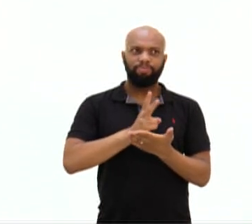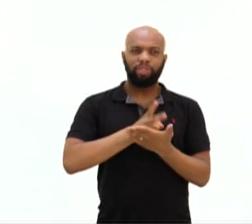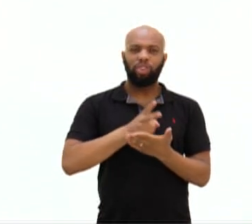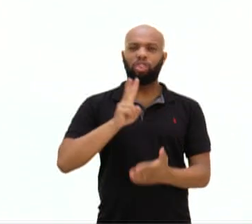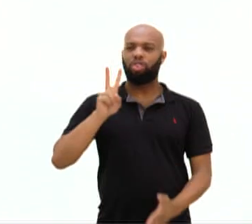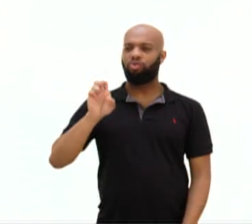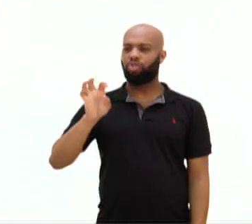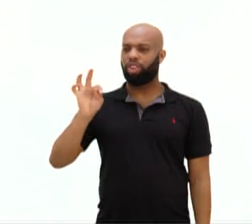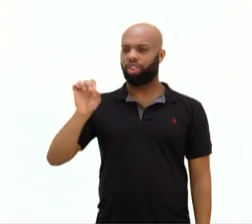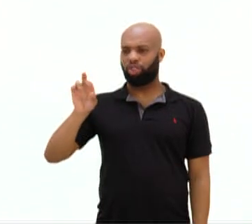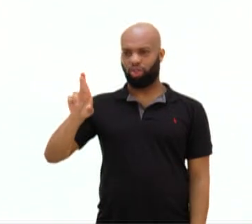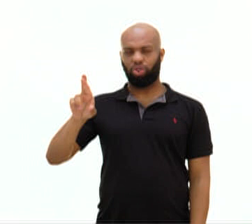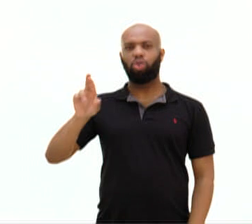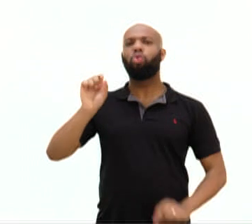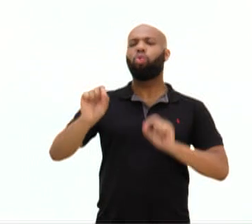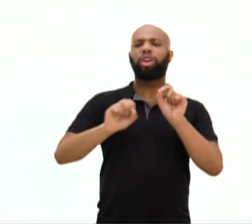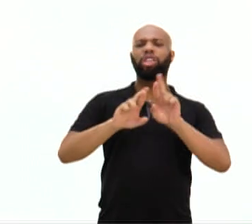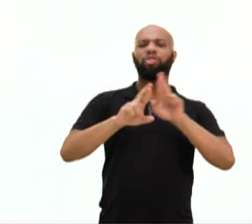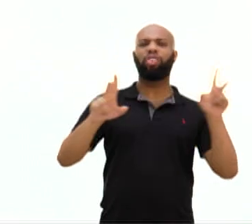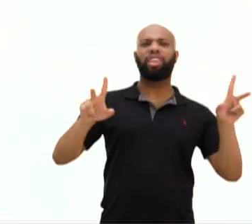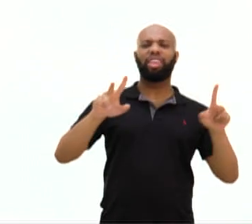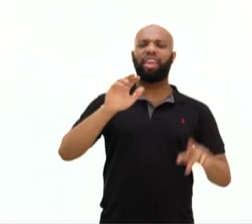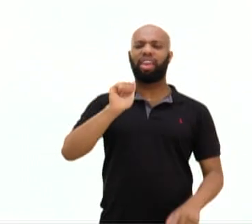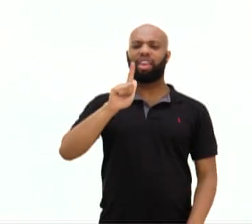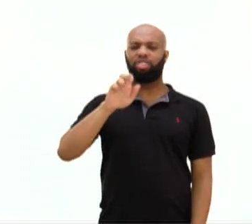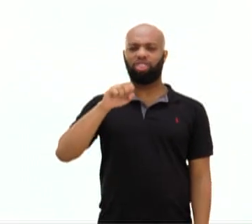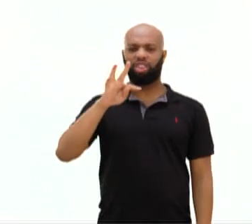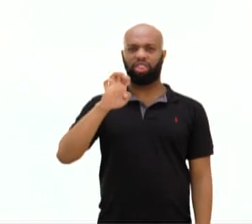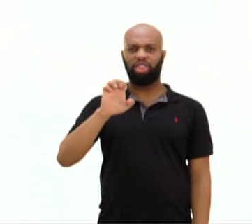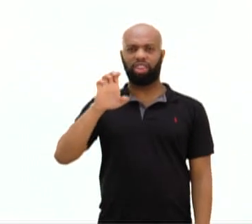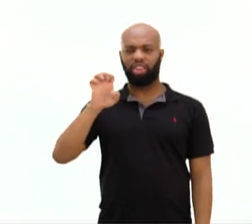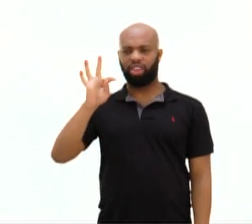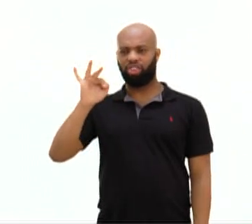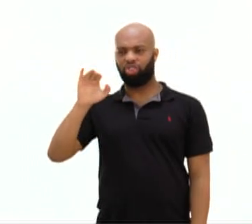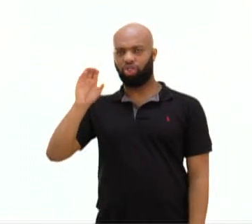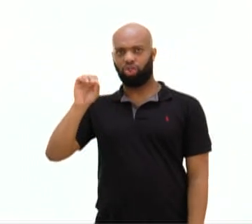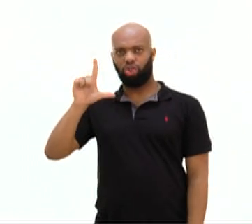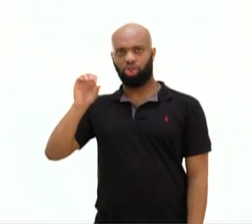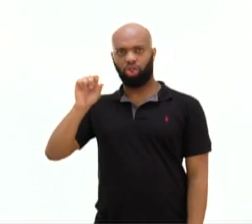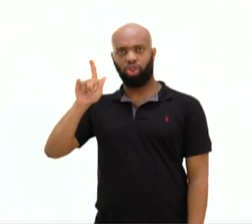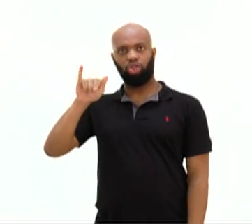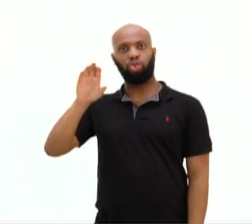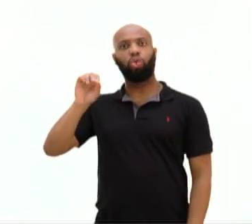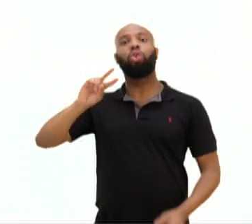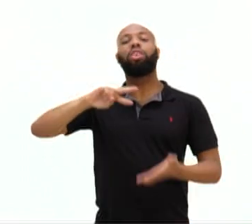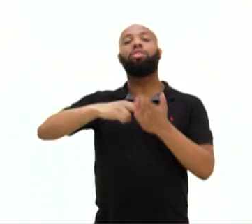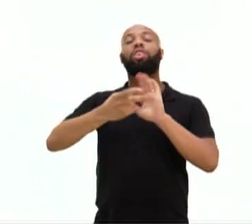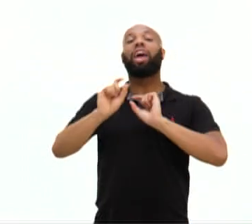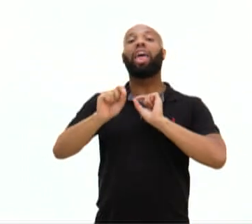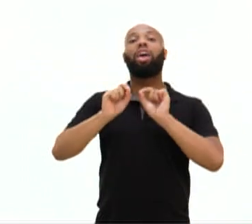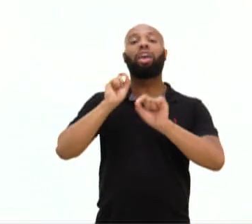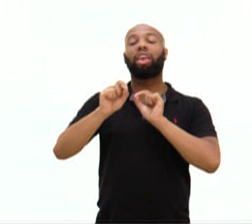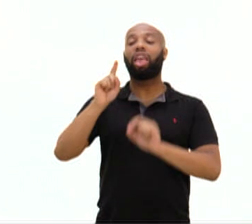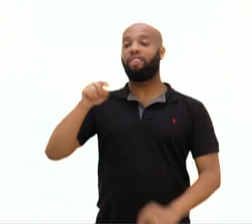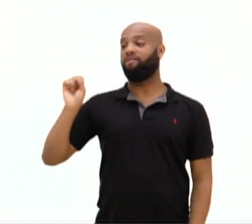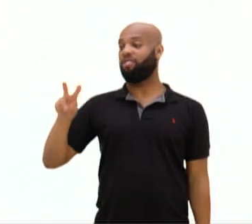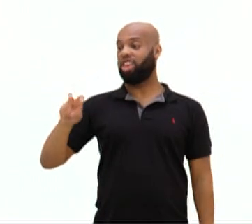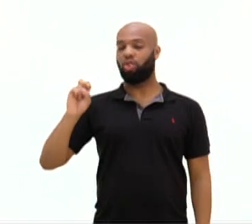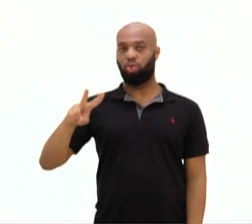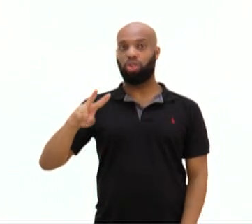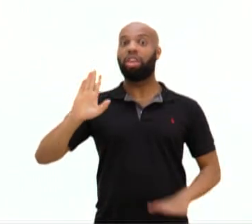Mesmo vetor? Qual que é a diferença entre agente etiológico e vetor? Agente etiológico é o vírus, gente, tá? Então, eles não